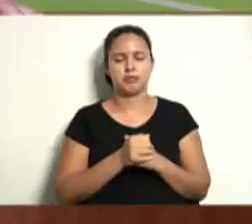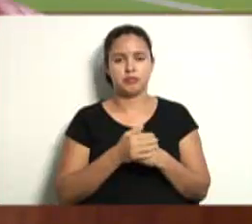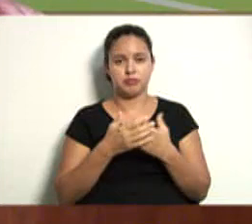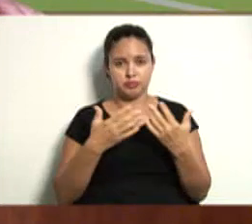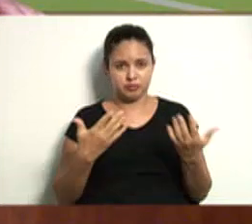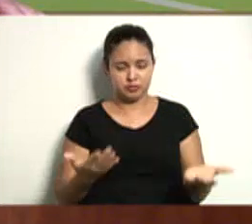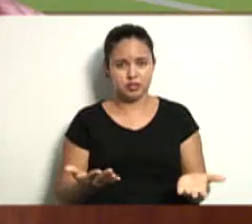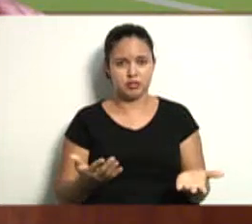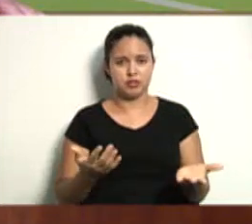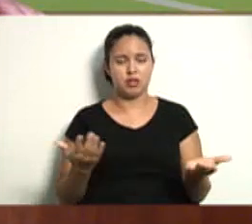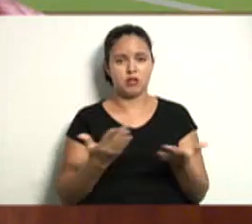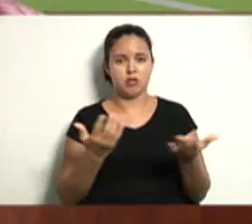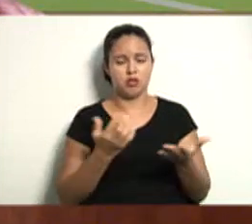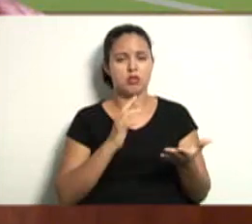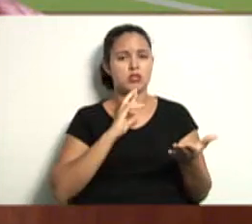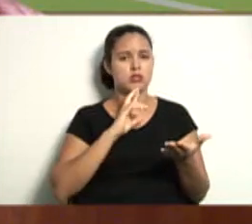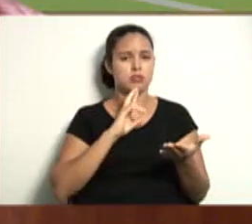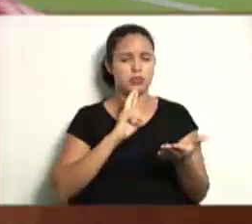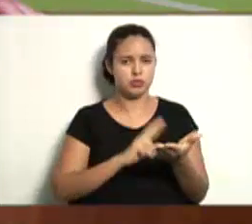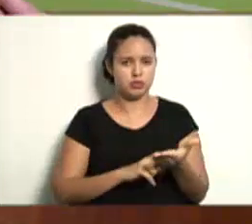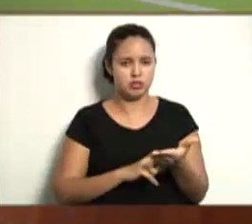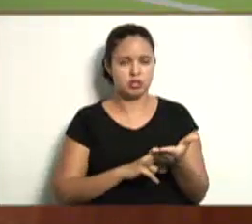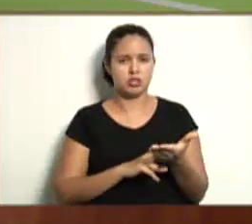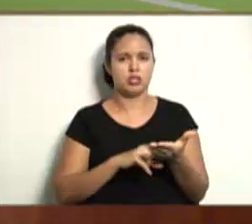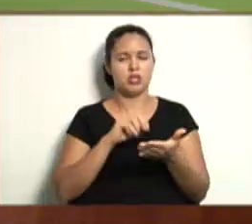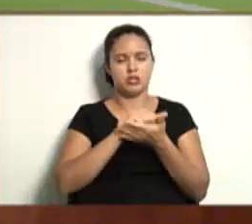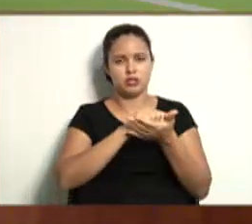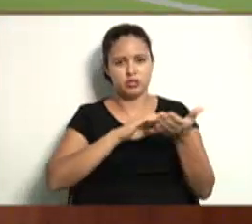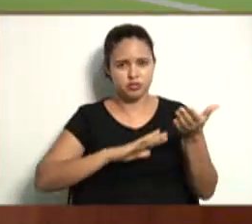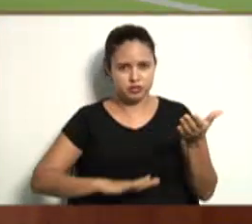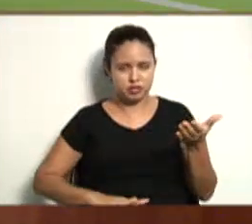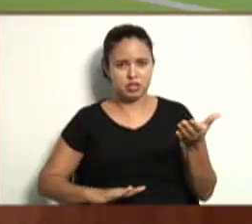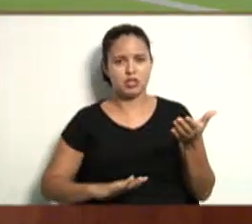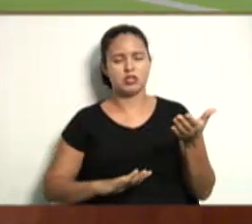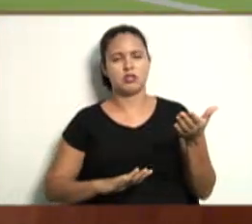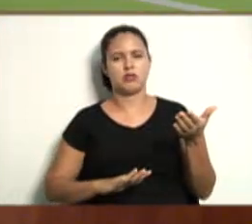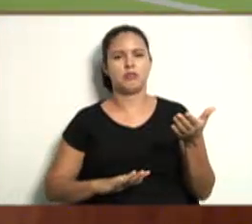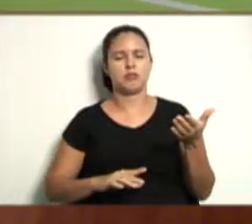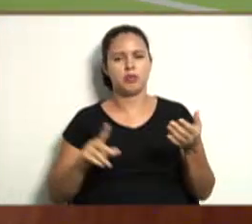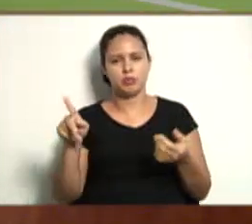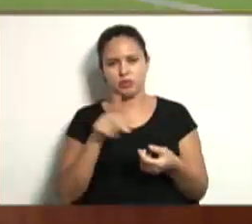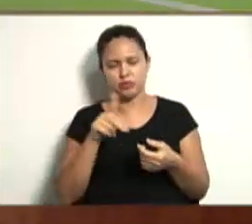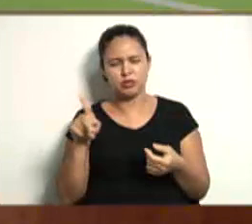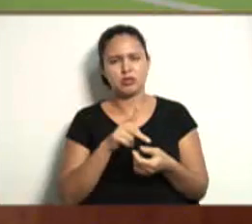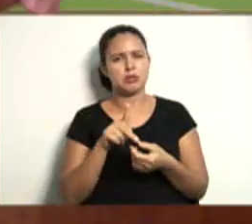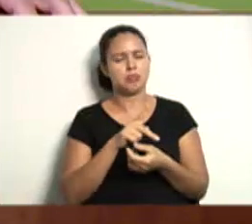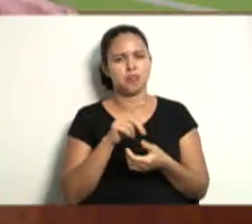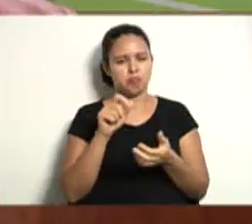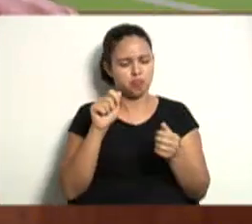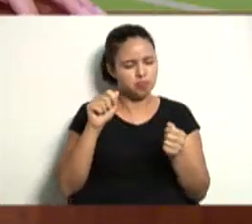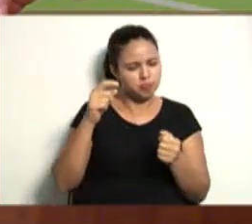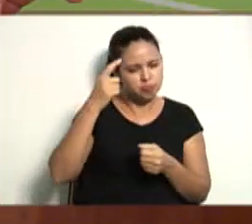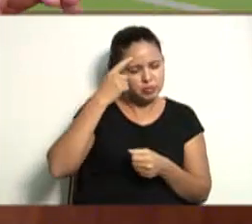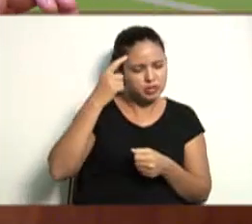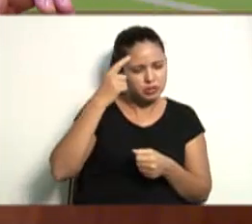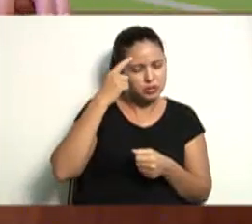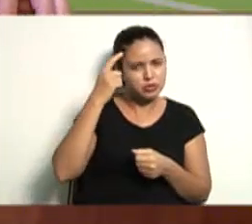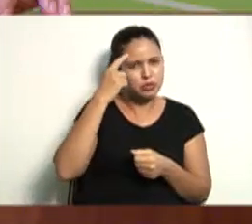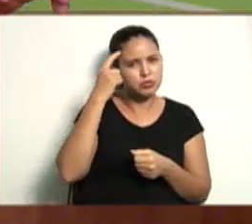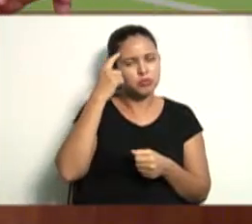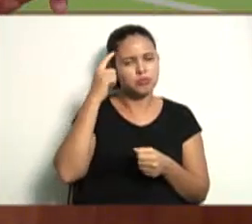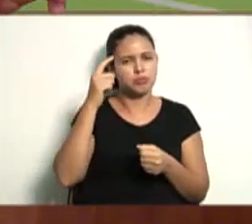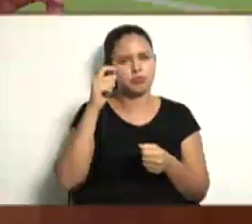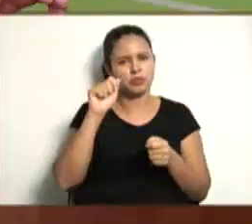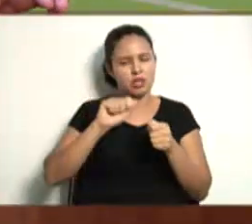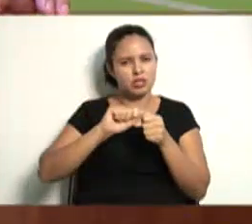Vamos responder essa atividade. A professora, em especial, ela preparou essa atividade pensando num dos